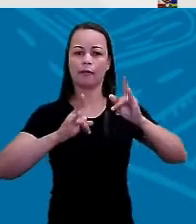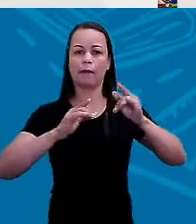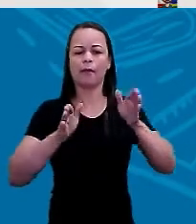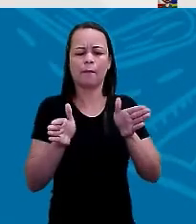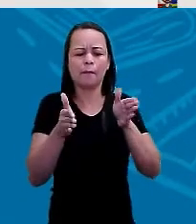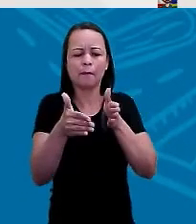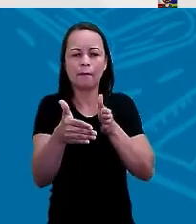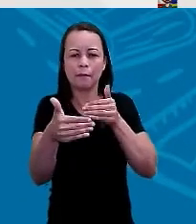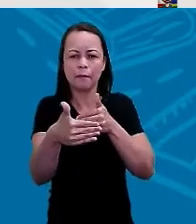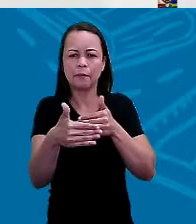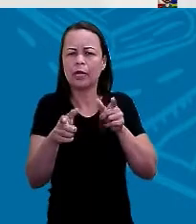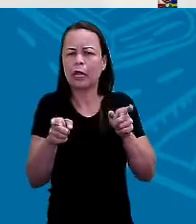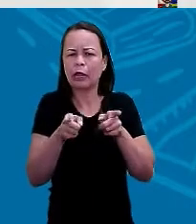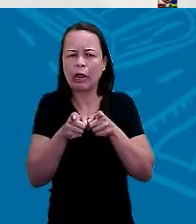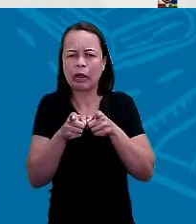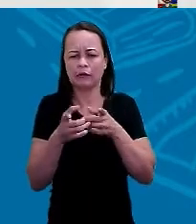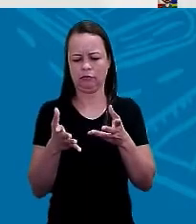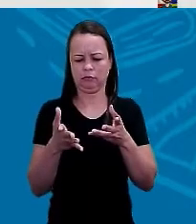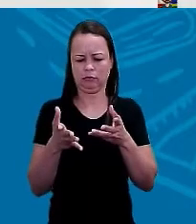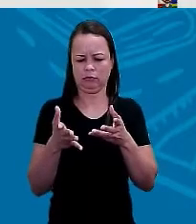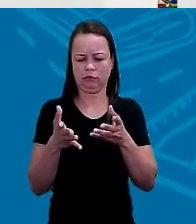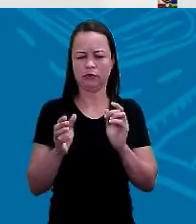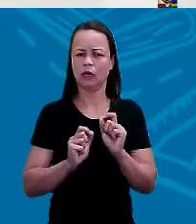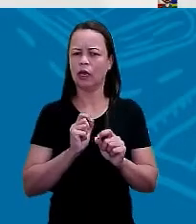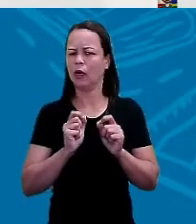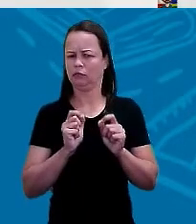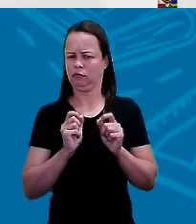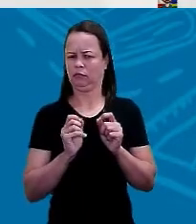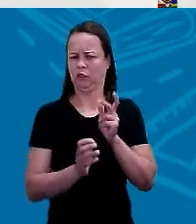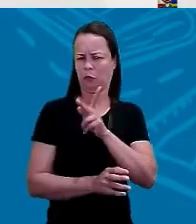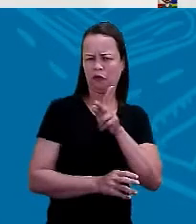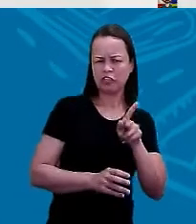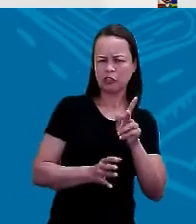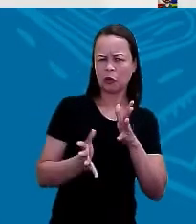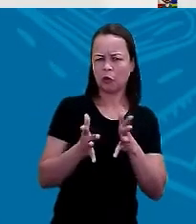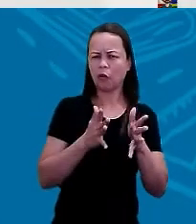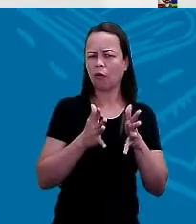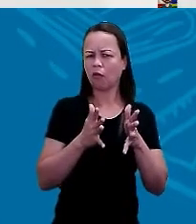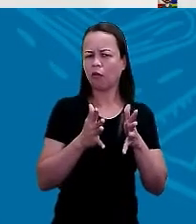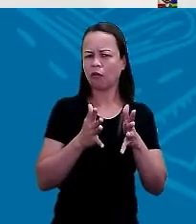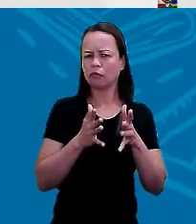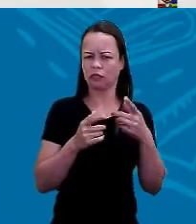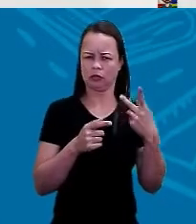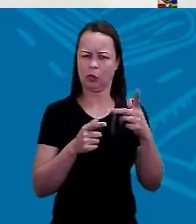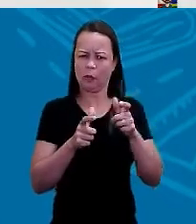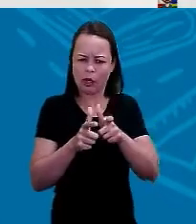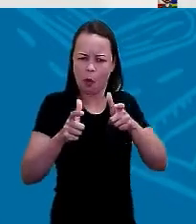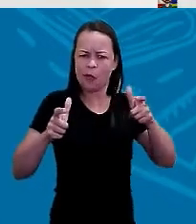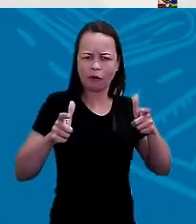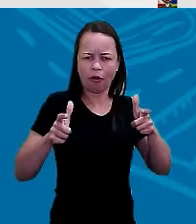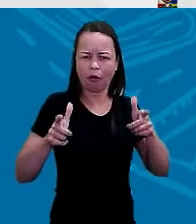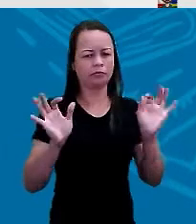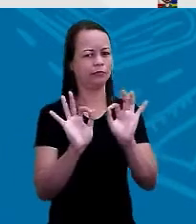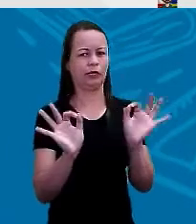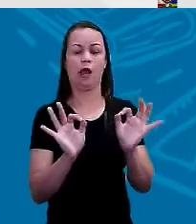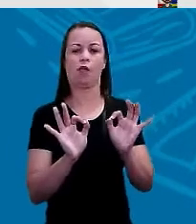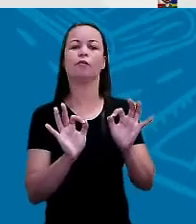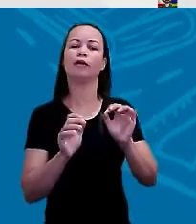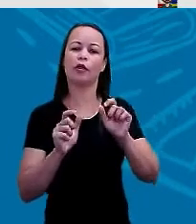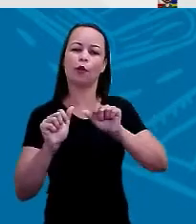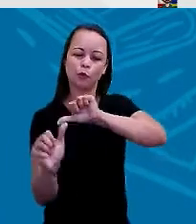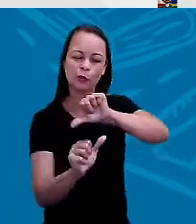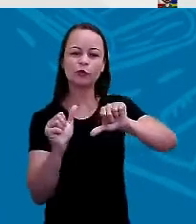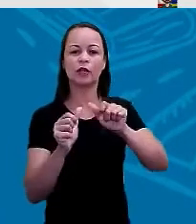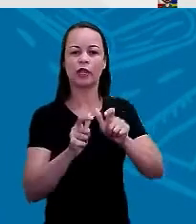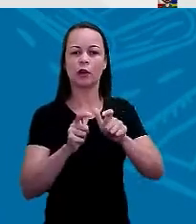pequeno. Peraí, Mr. Assis, calma. Então o apartamento aumentou? Não, eu mudei de apartamento. Só isso, ele continua existindo, mas